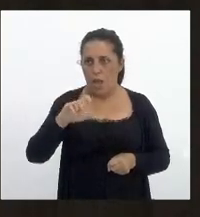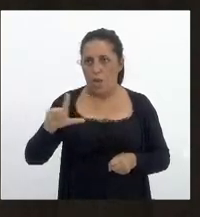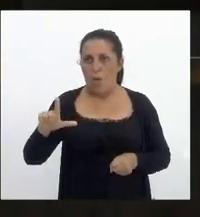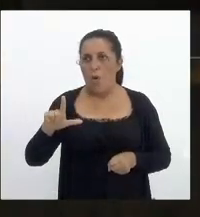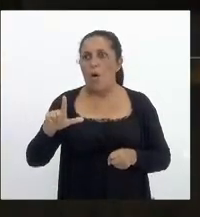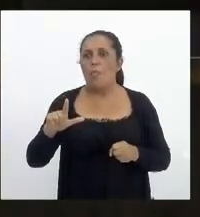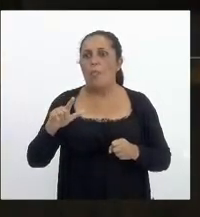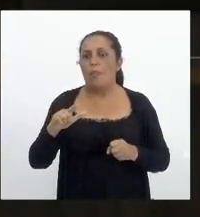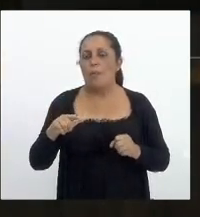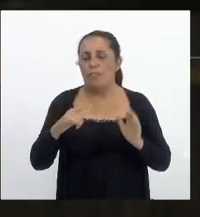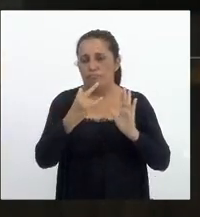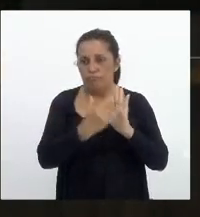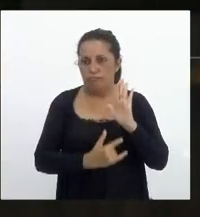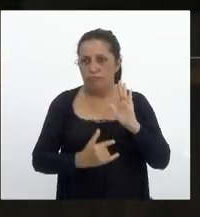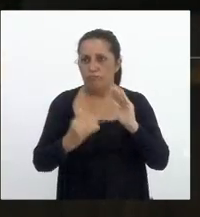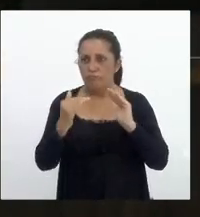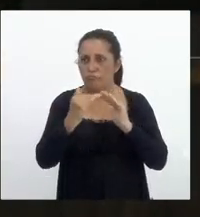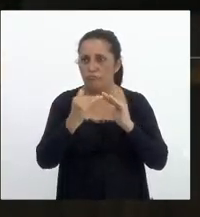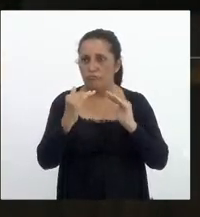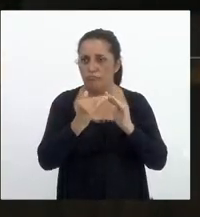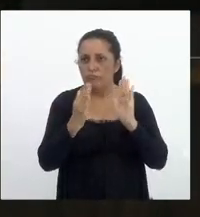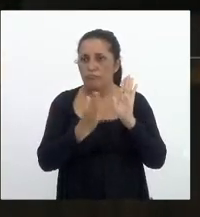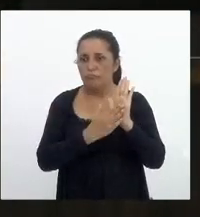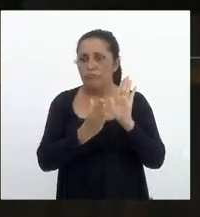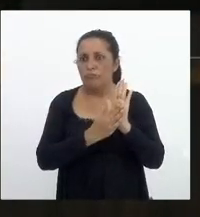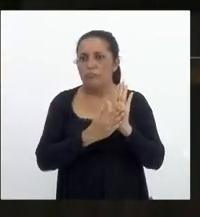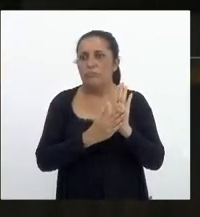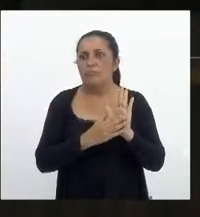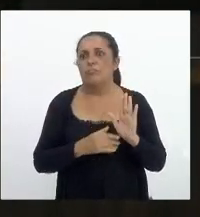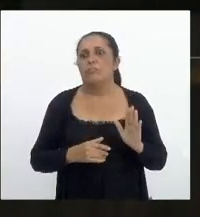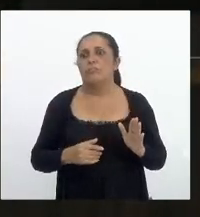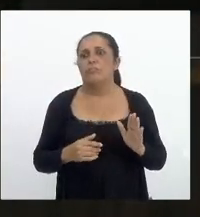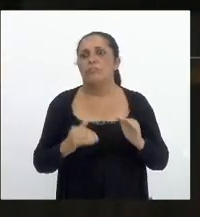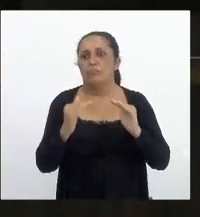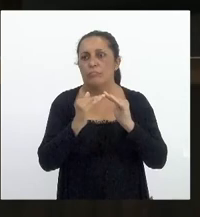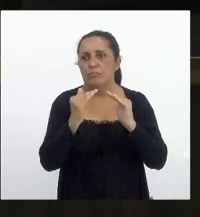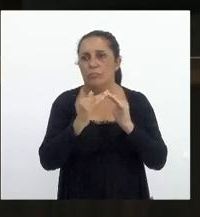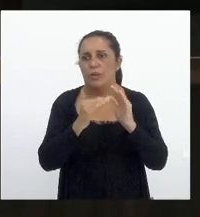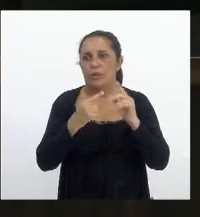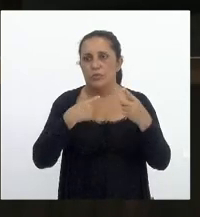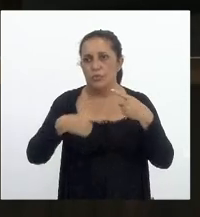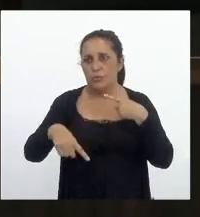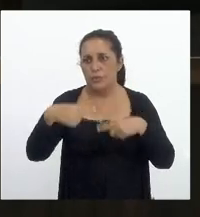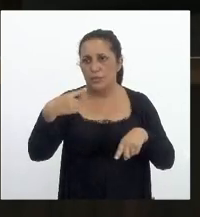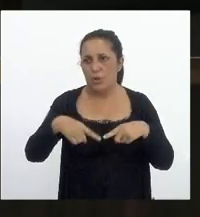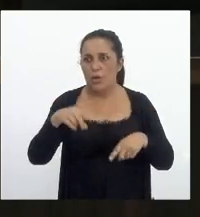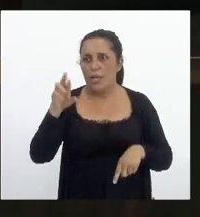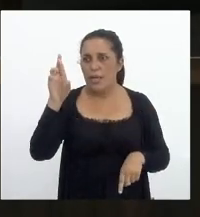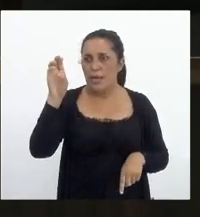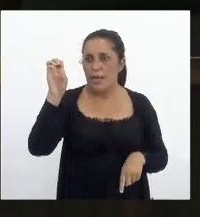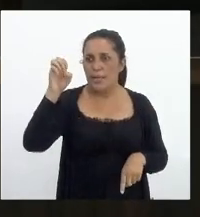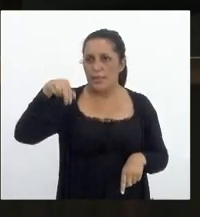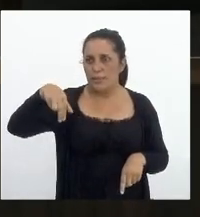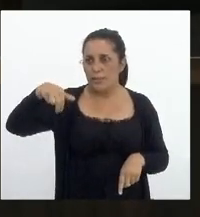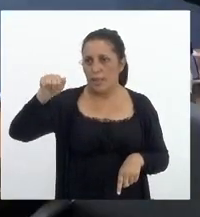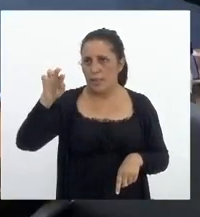com os pareceres emitidos em discussão deputada Renata Souza